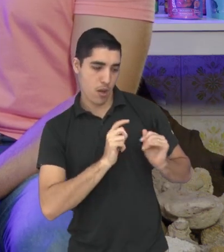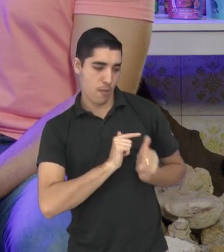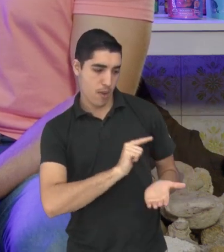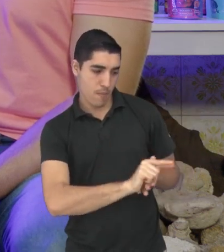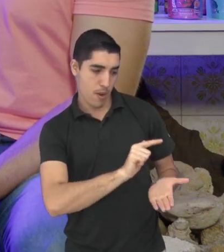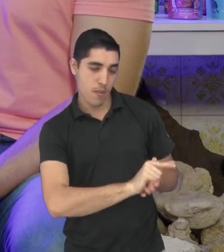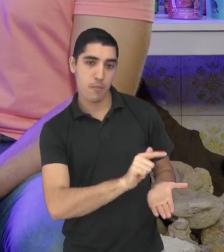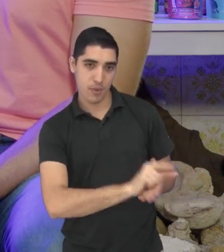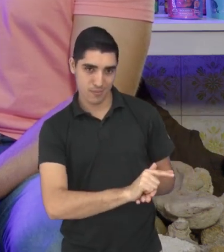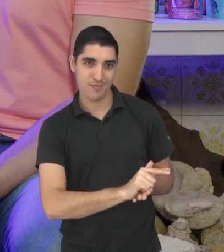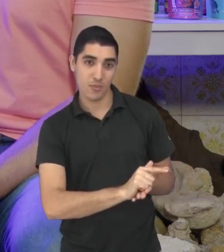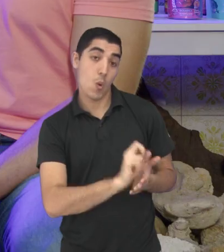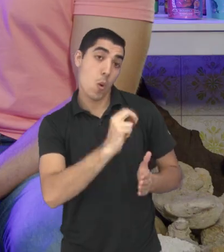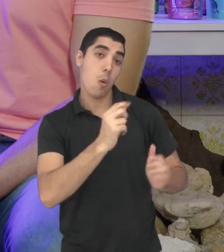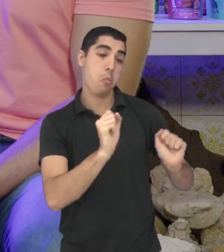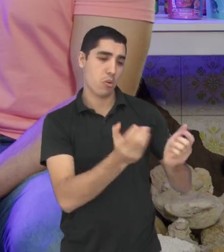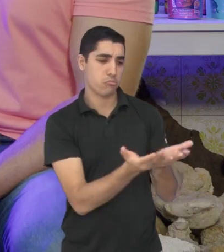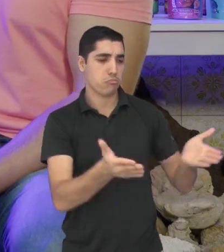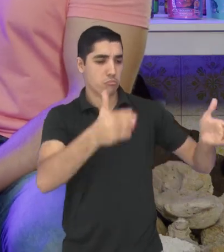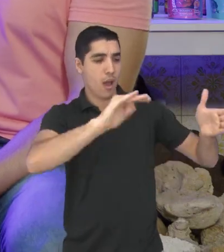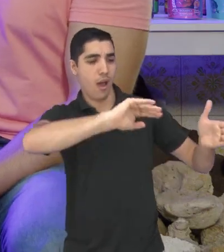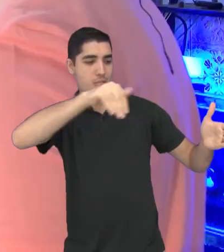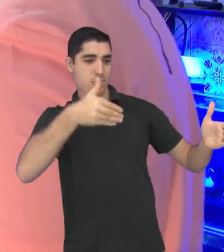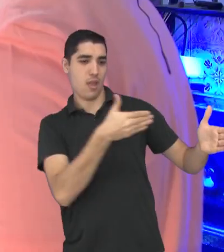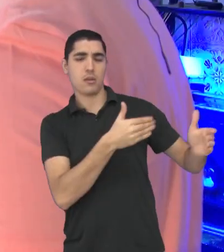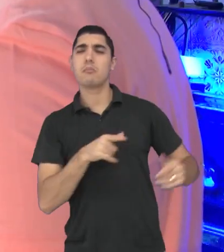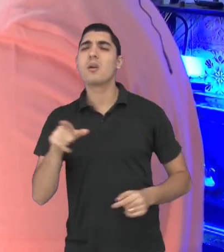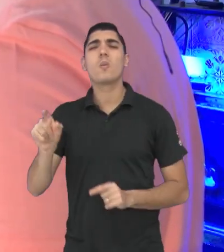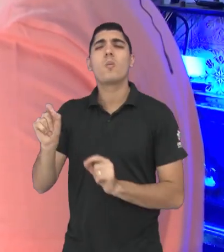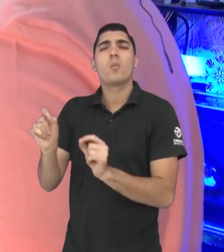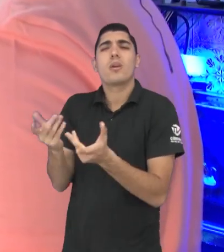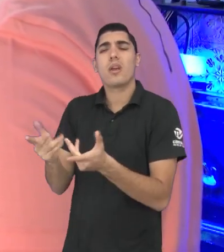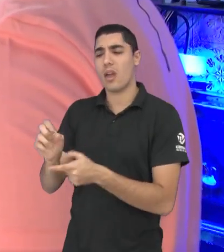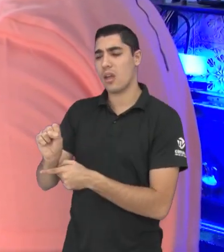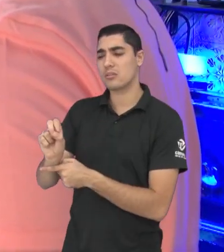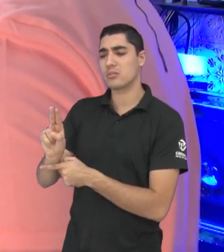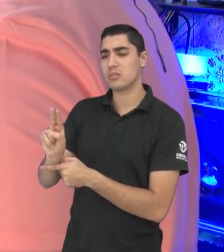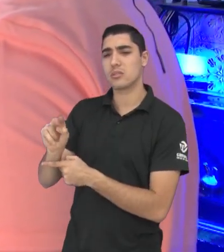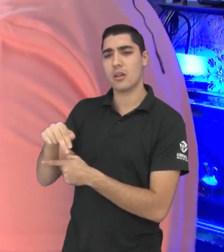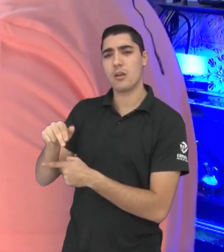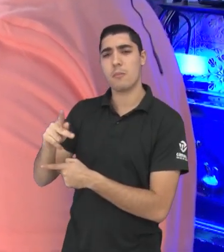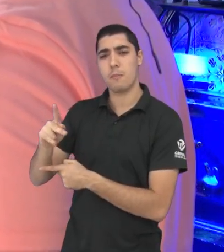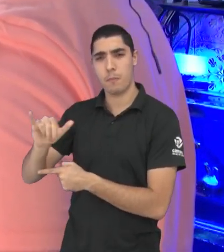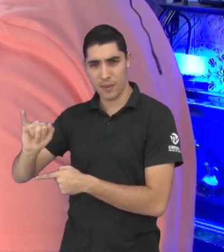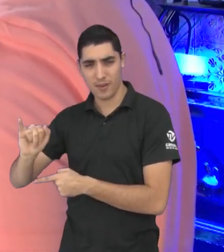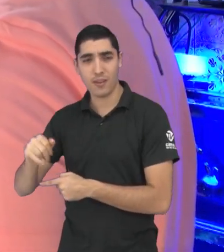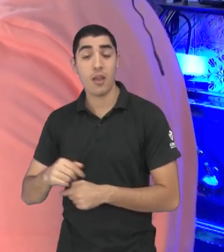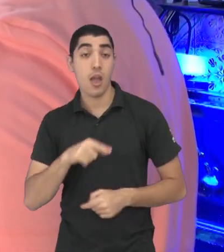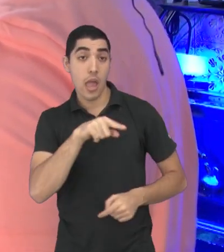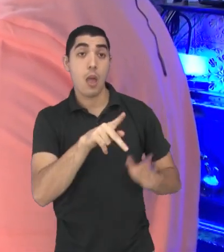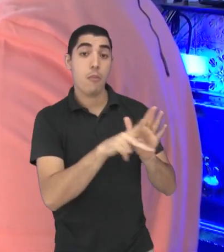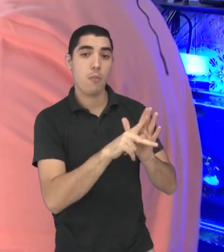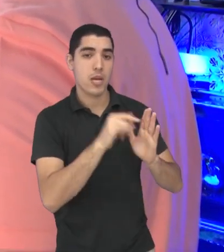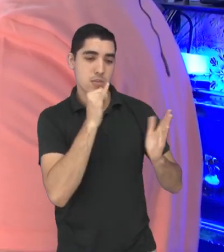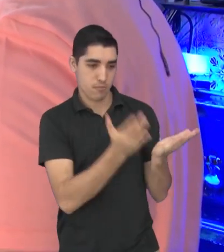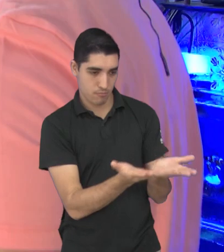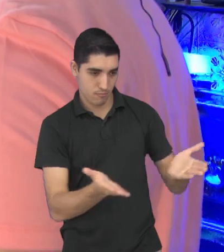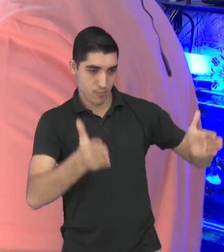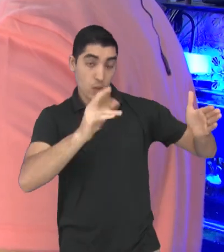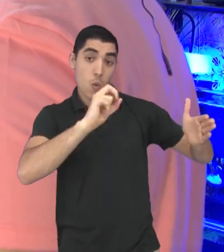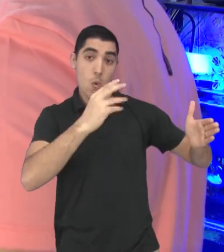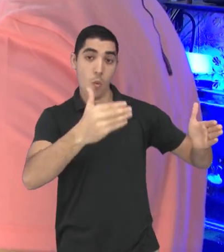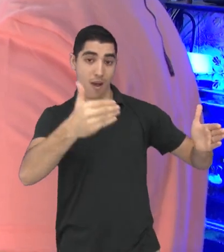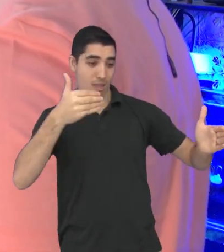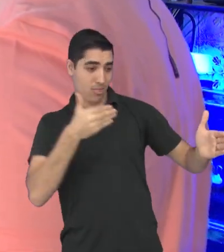ele esteja atrás do aquário. O que é o SUMP? SUMP você vai ter o seu display na frente, que tem seu aquário, que é ali a caixa, e